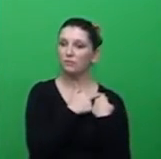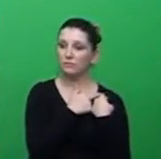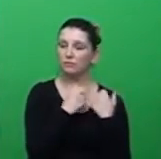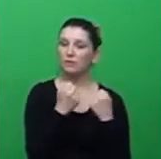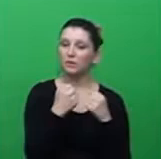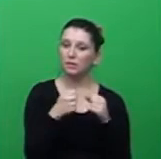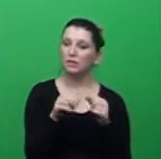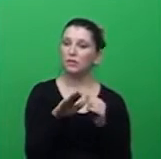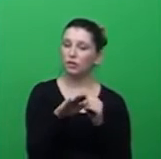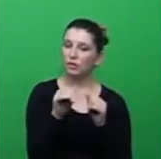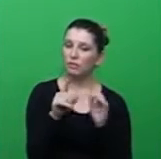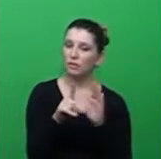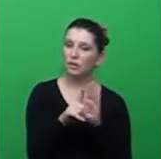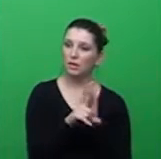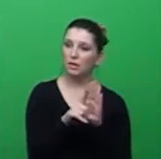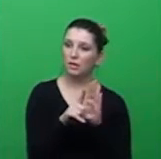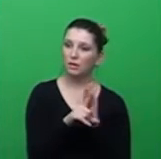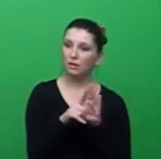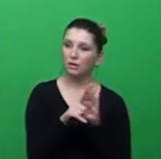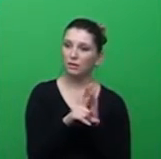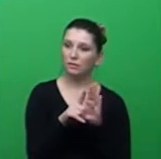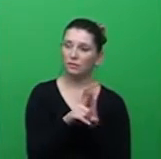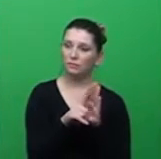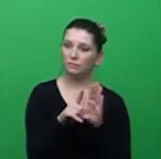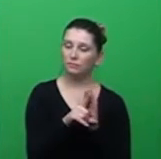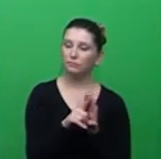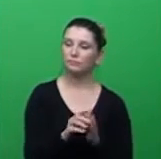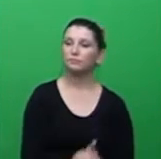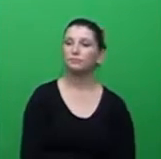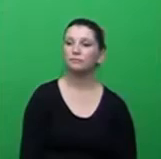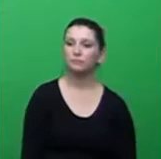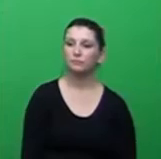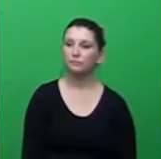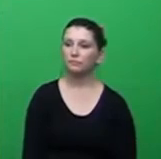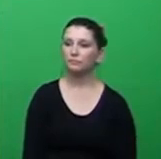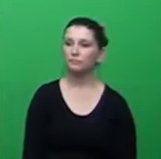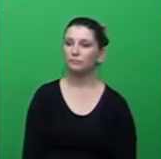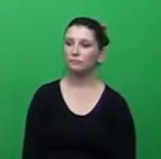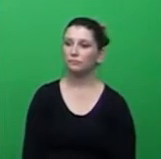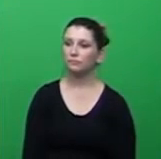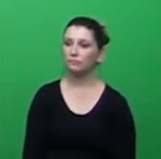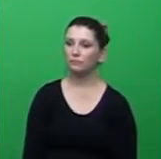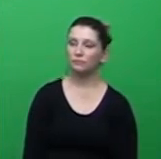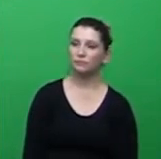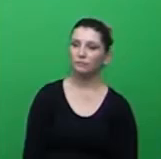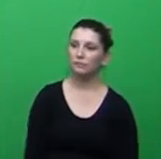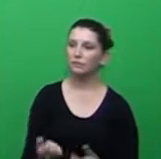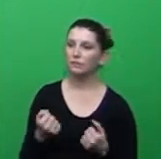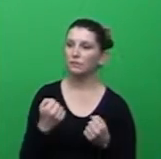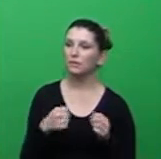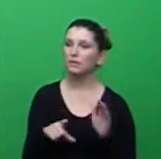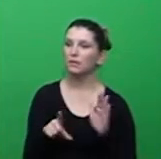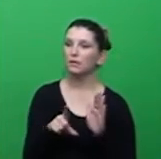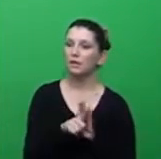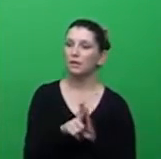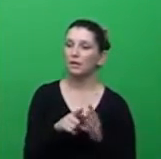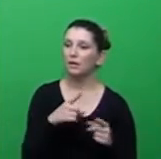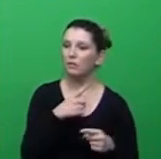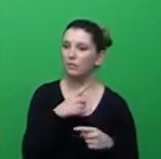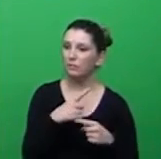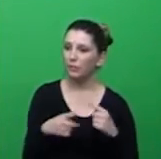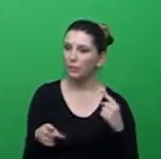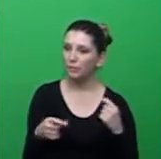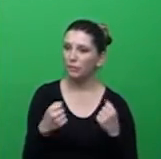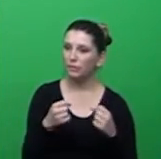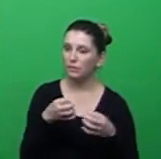o seguinte: se o jogo é esse, vamos jogar o jogo, vamos notificar, vamos entrar na justiça e vamos proibir que essa empresa participe de